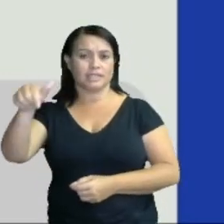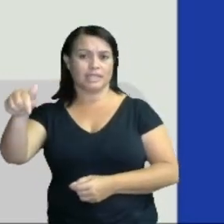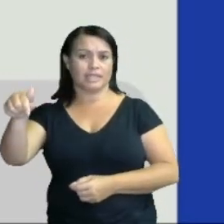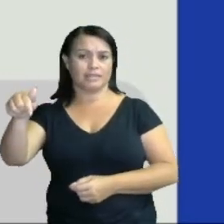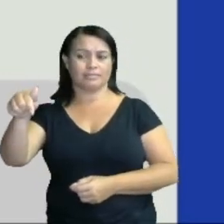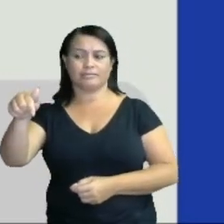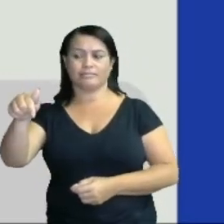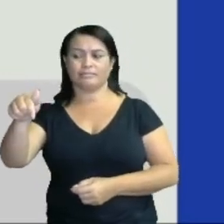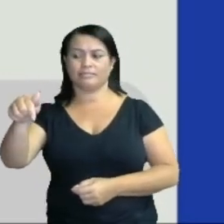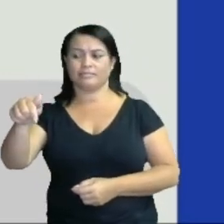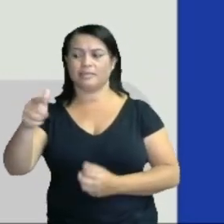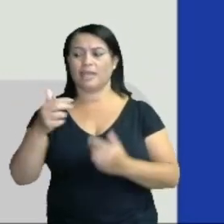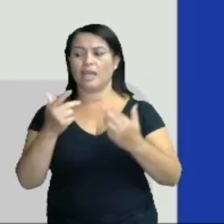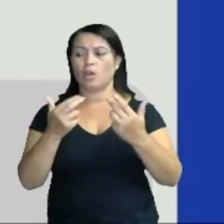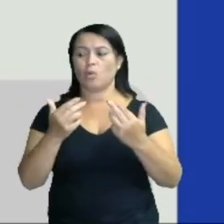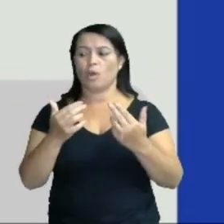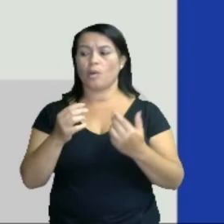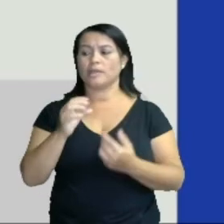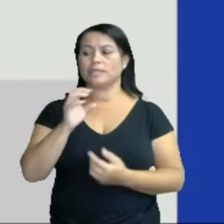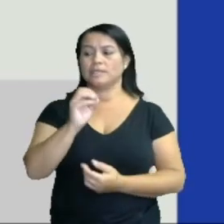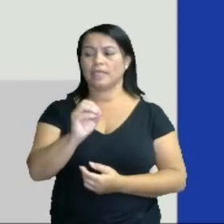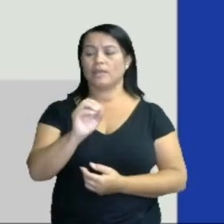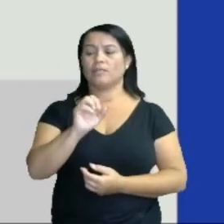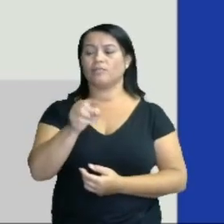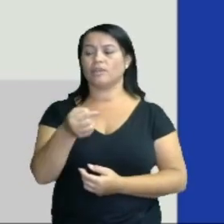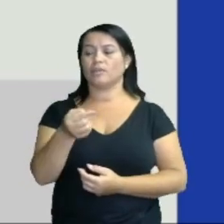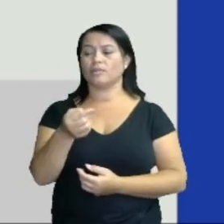0,197 é igual a quanto? A